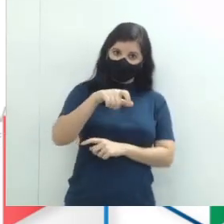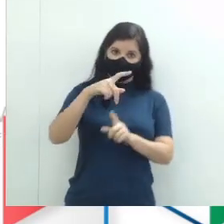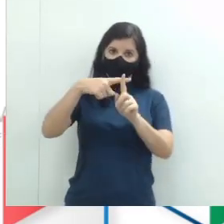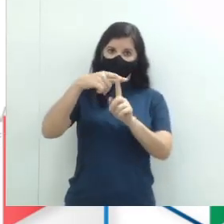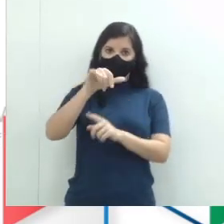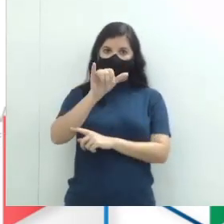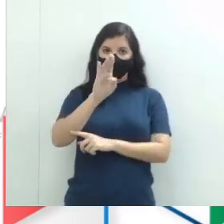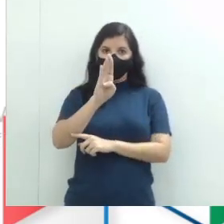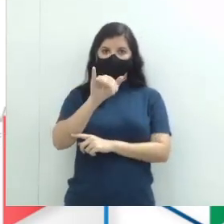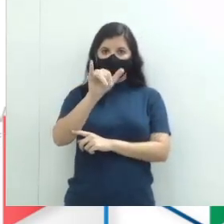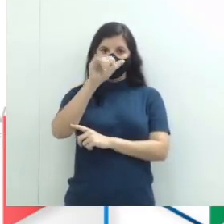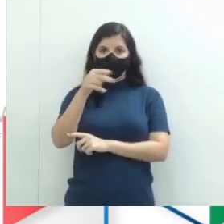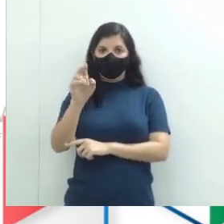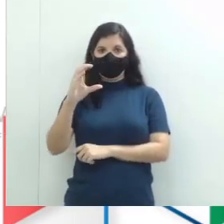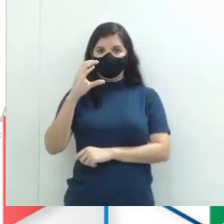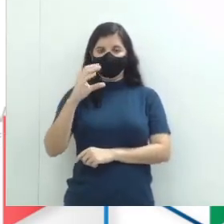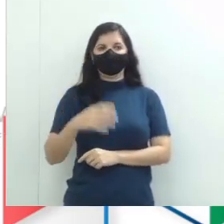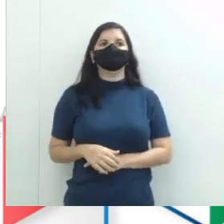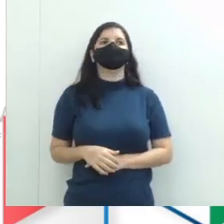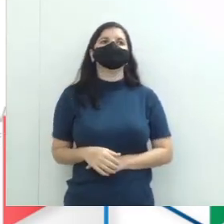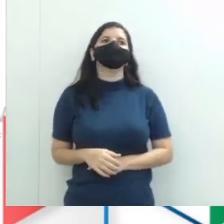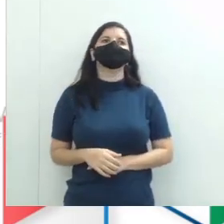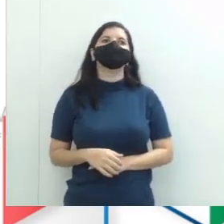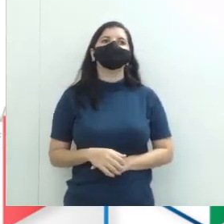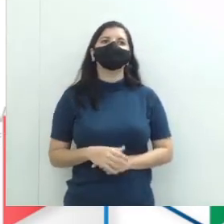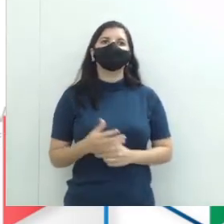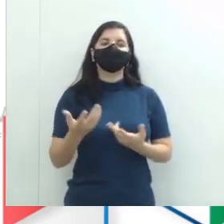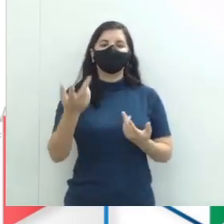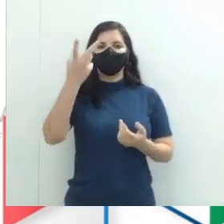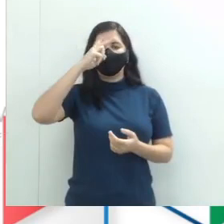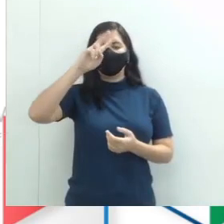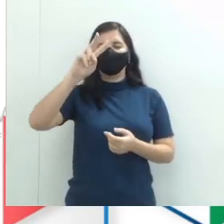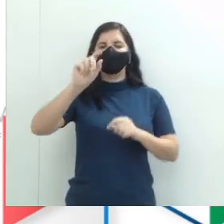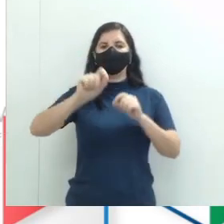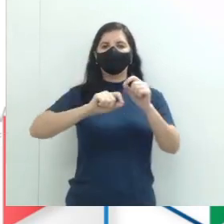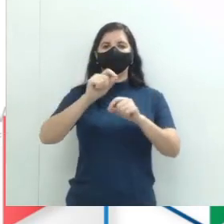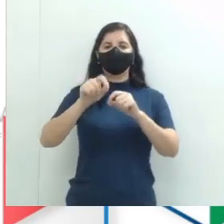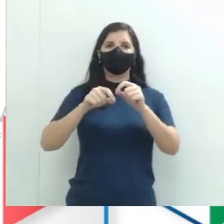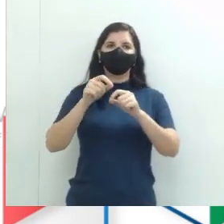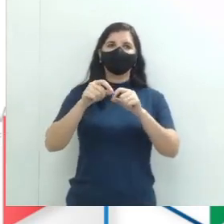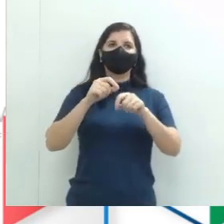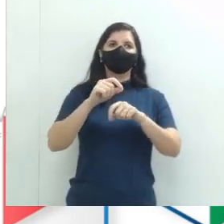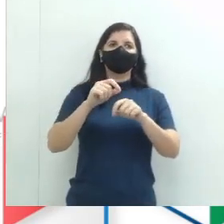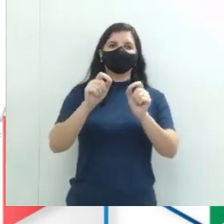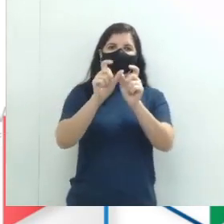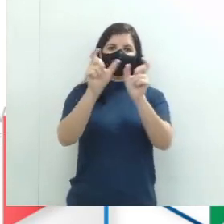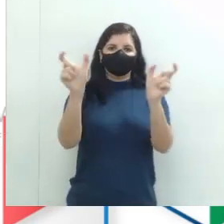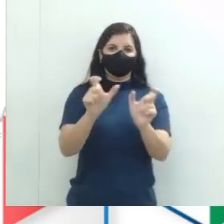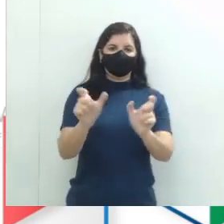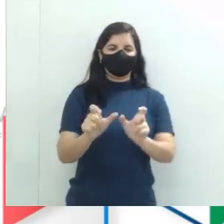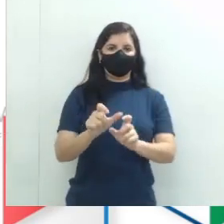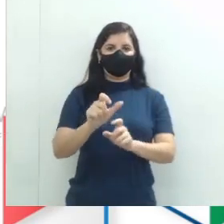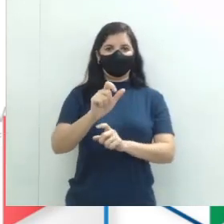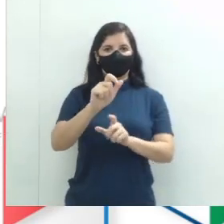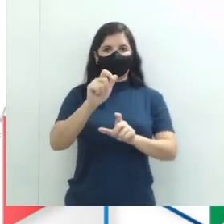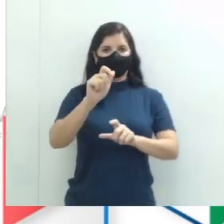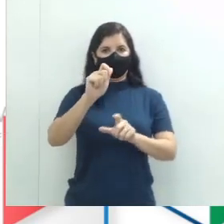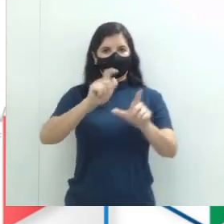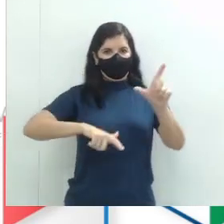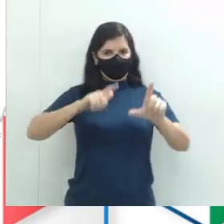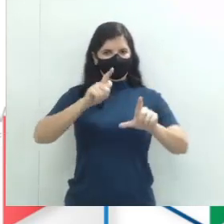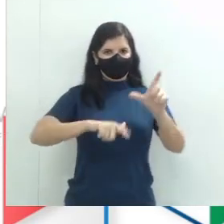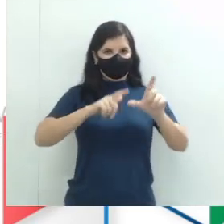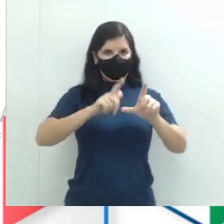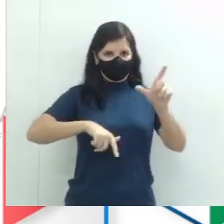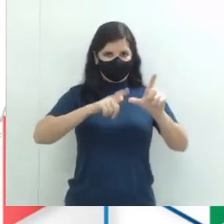mais BY são igual a C, tá? Bom, revisando ainda, chamamos de expressão algébrica toda expressão em que